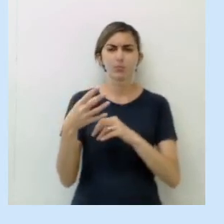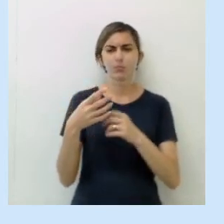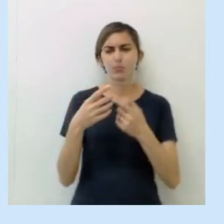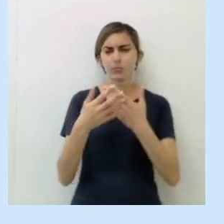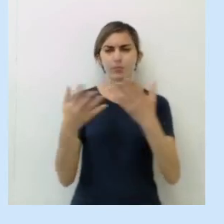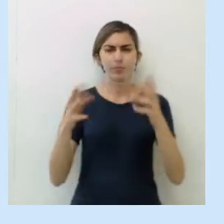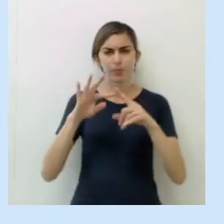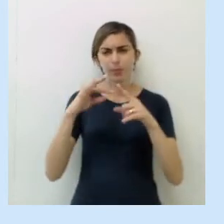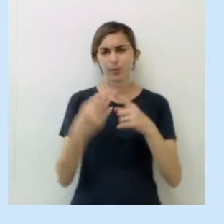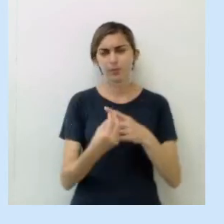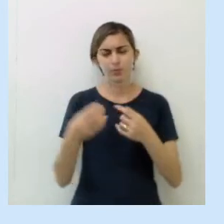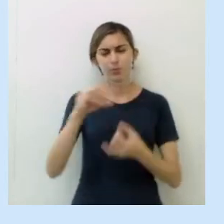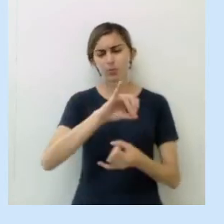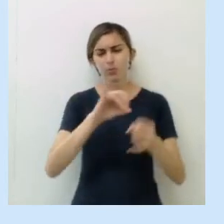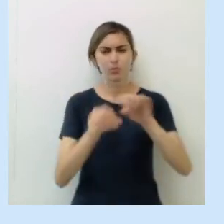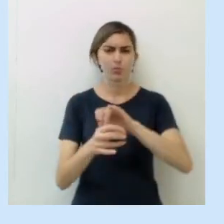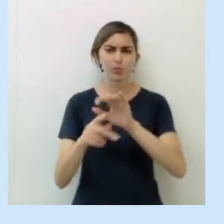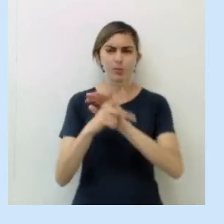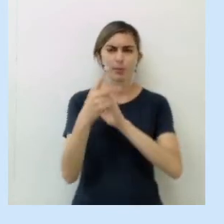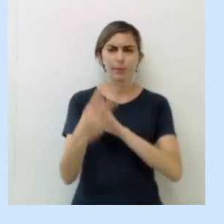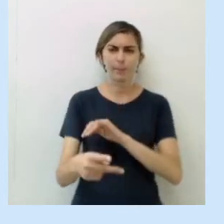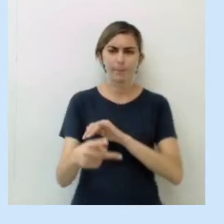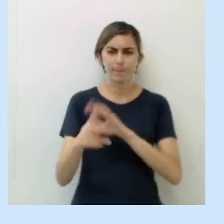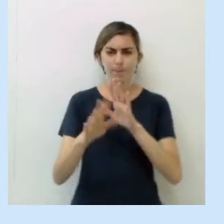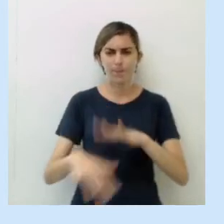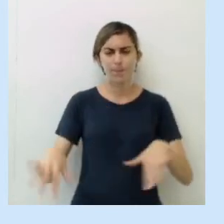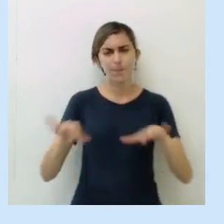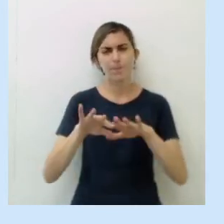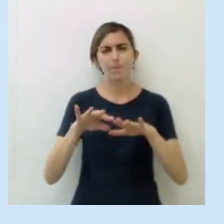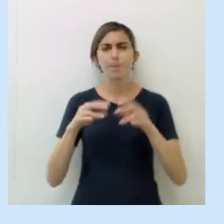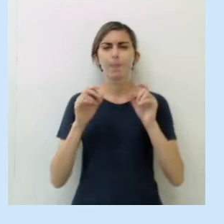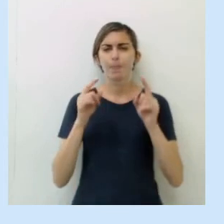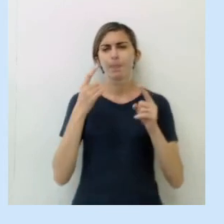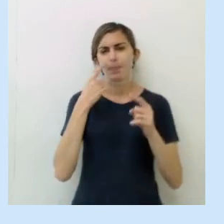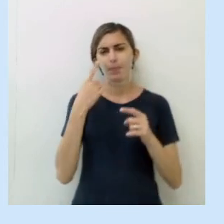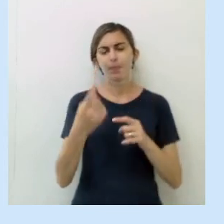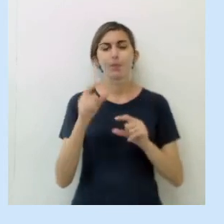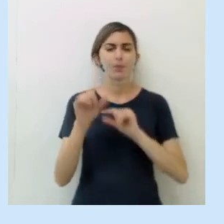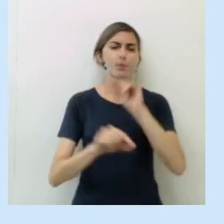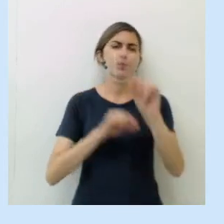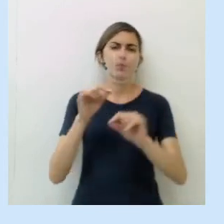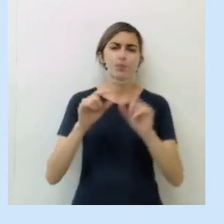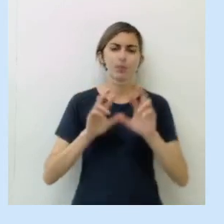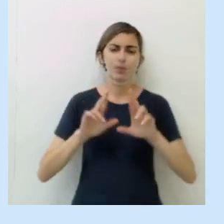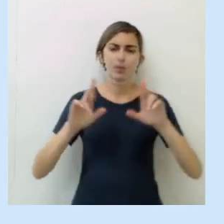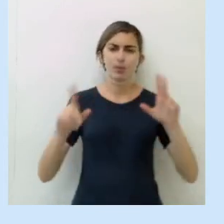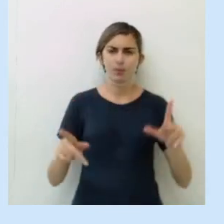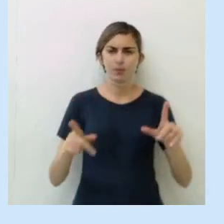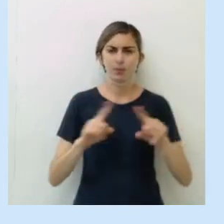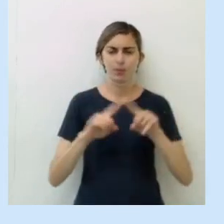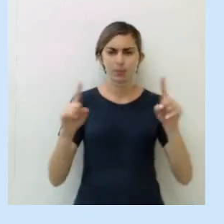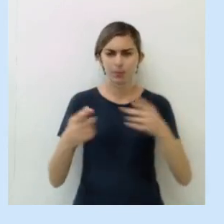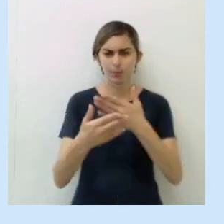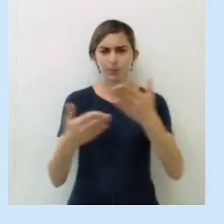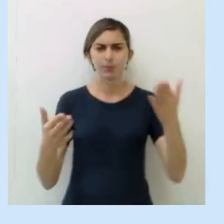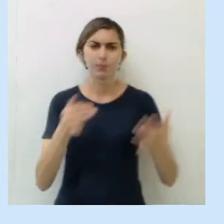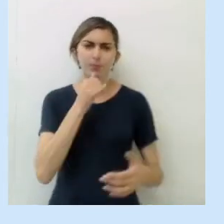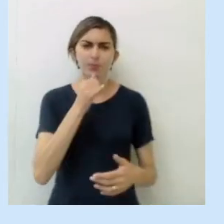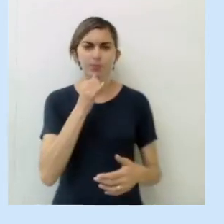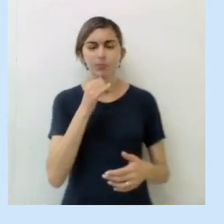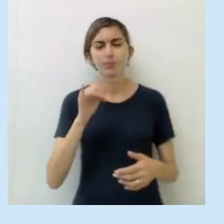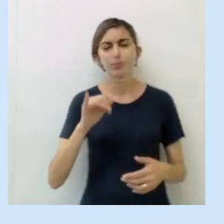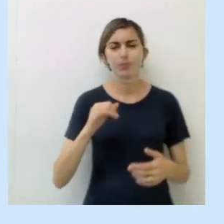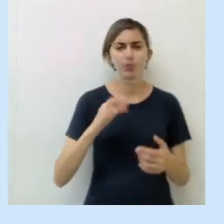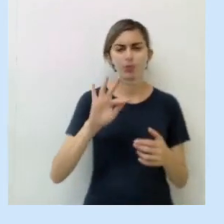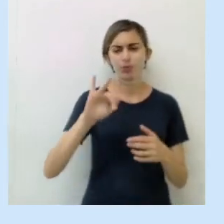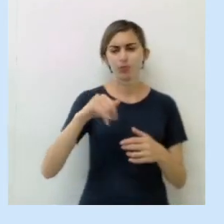grandezas físico-químicas, com essas propriedades físico-químicas para ver o que eles têm de diferente. Mas, por exemplo, se fossem isômeros